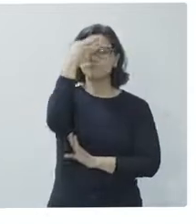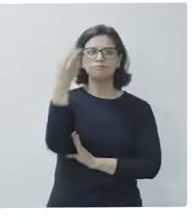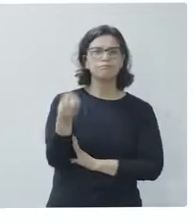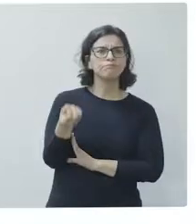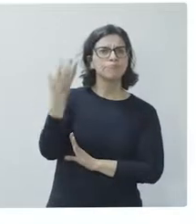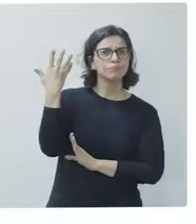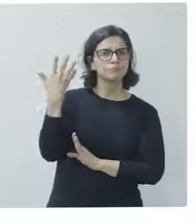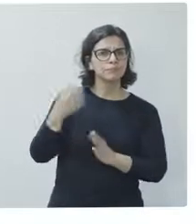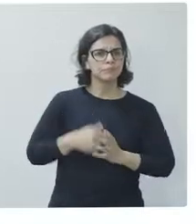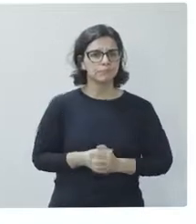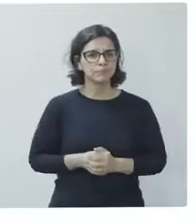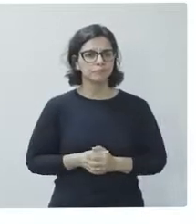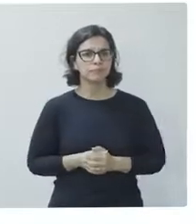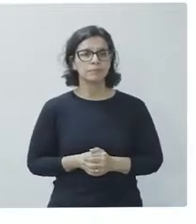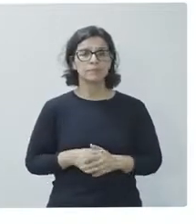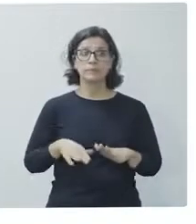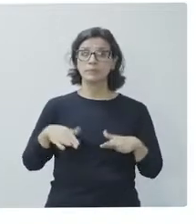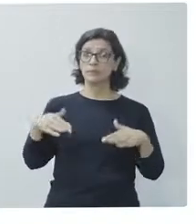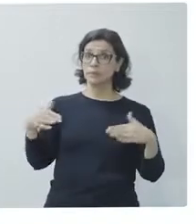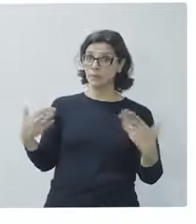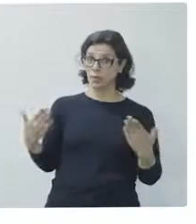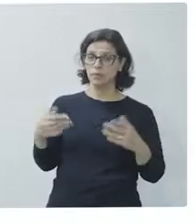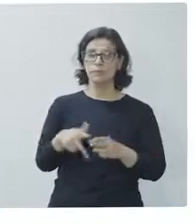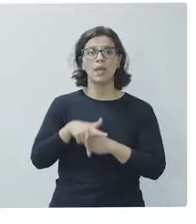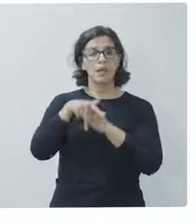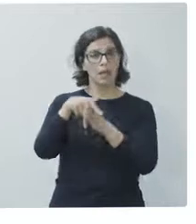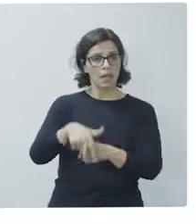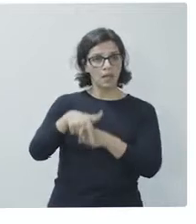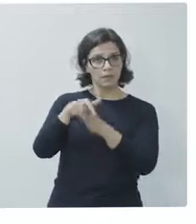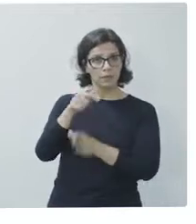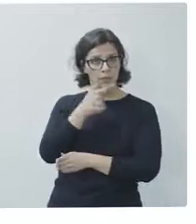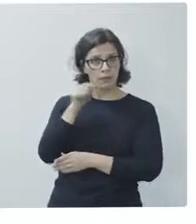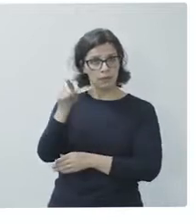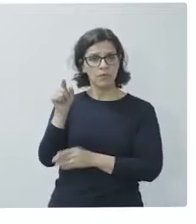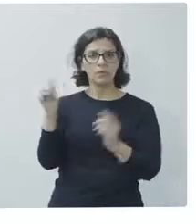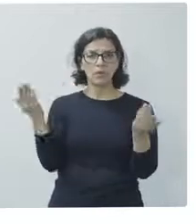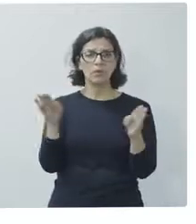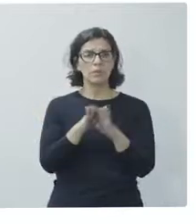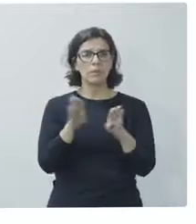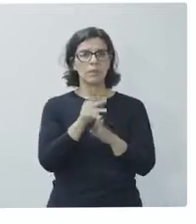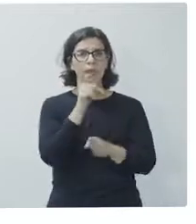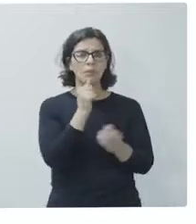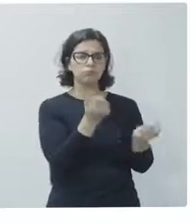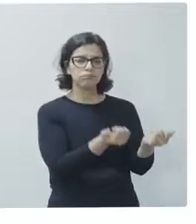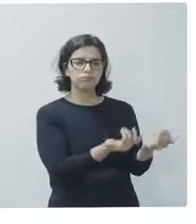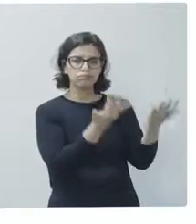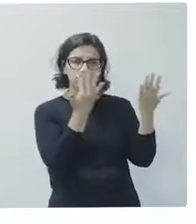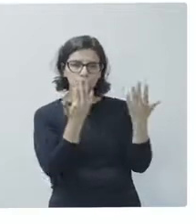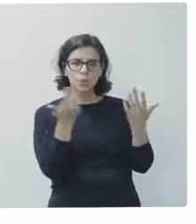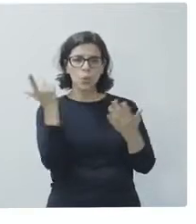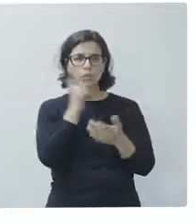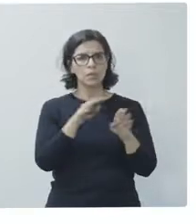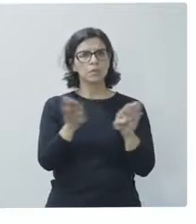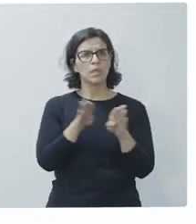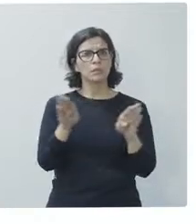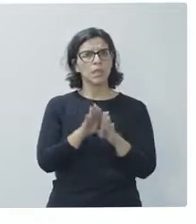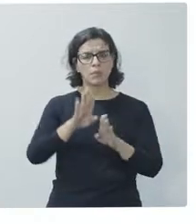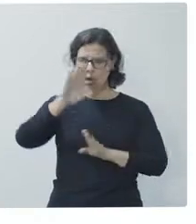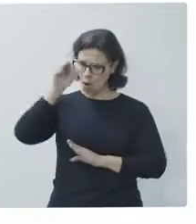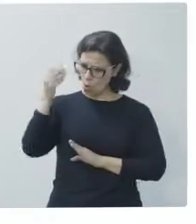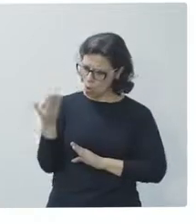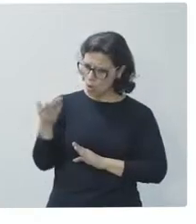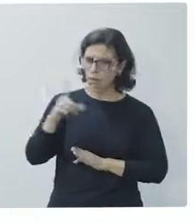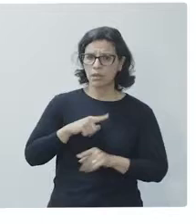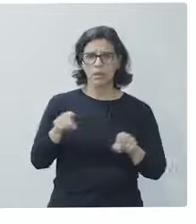livrado dele. Bom cavaleiro, o senhor deve se banhar em recompensa por toda a sua